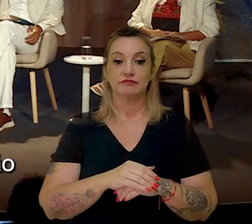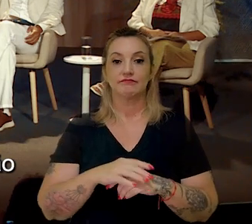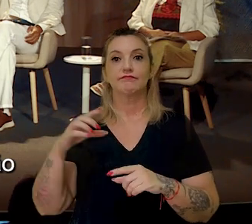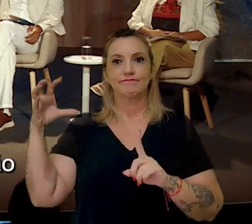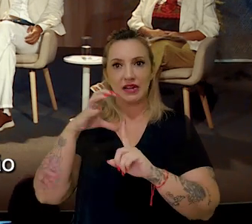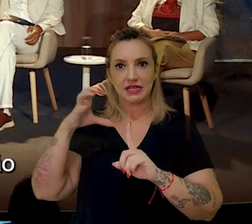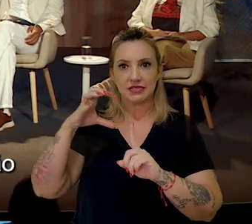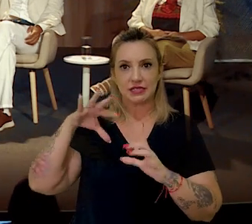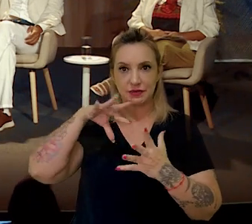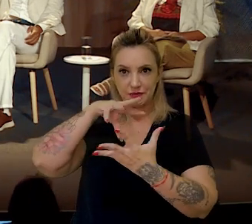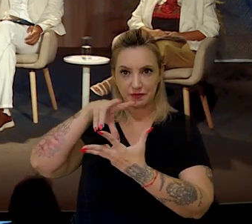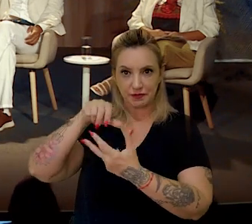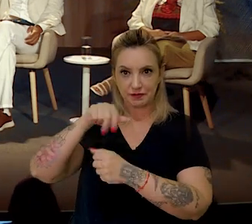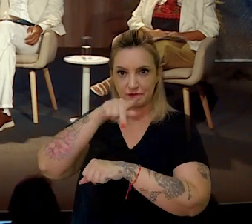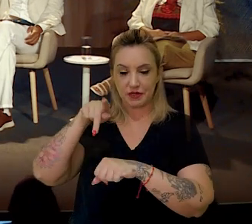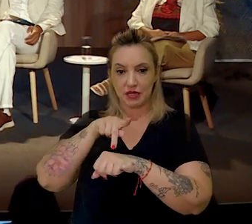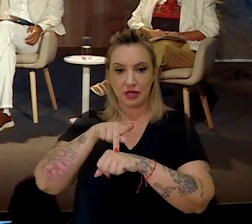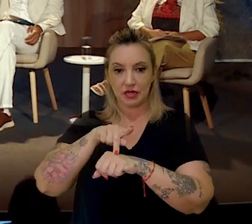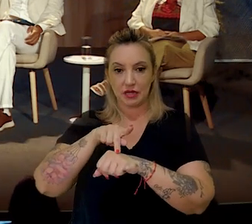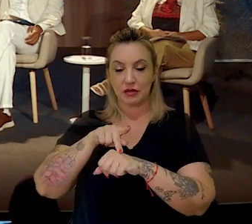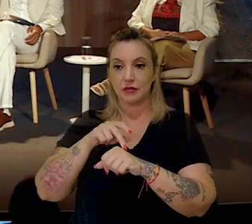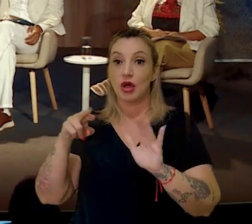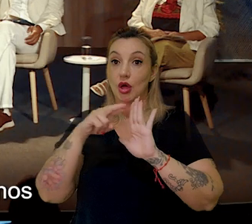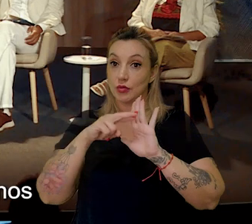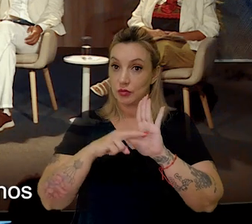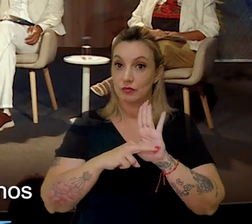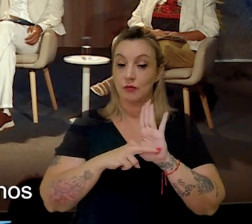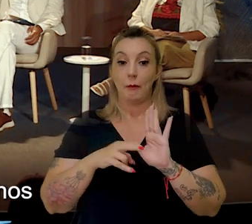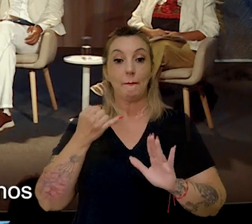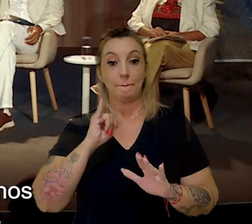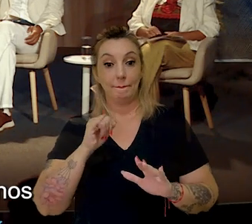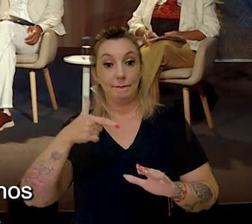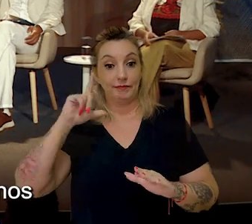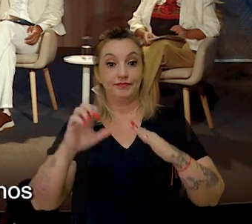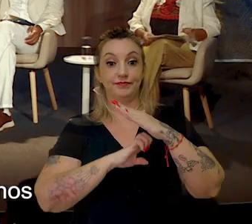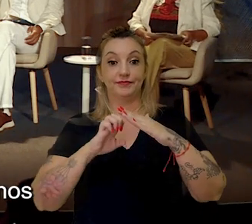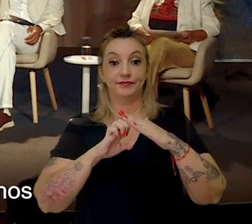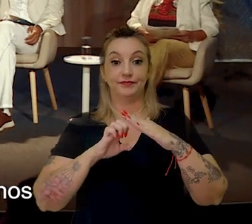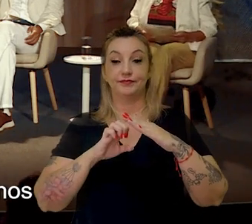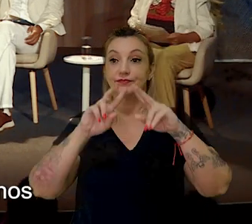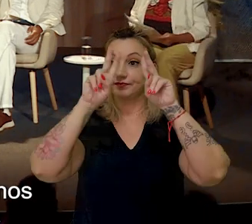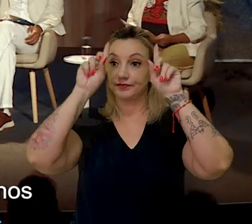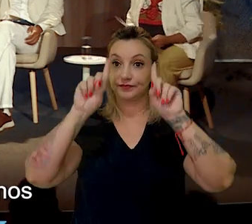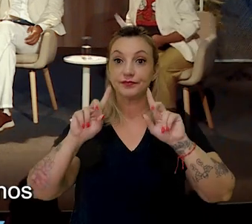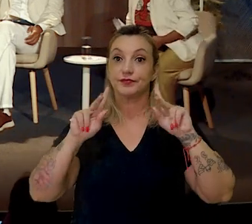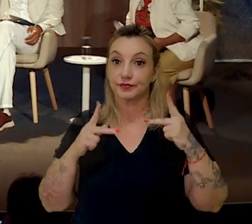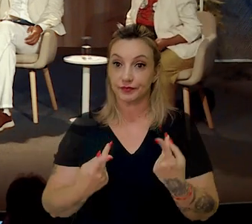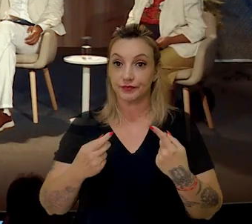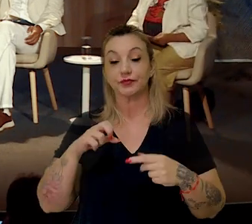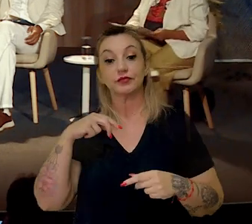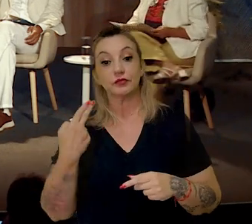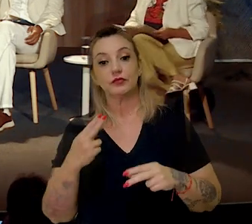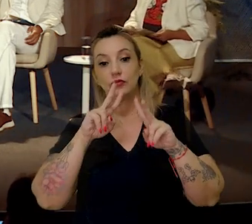pressão a nível internacional eh puxando os normativos e se antes uma empresa trabalhava com tema de direitos humanos ou